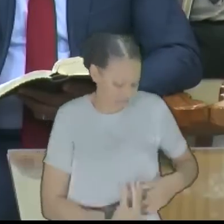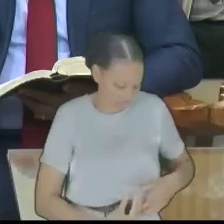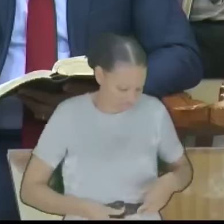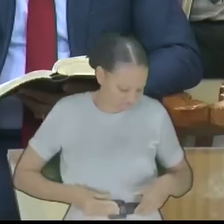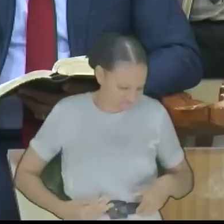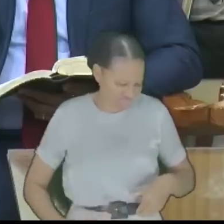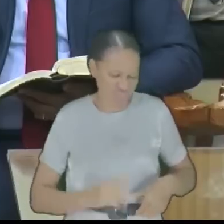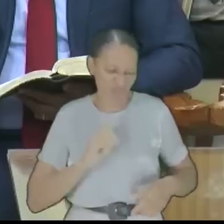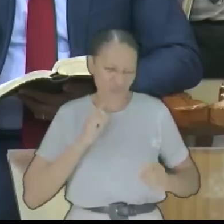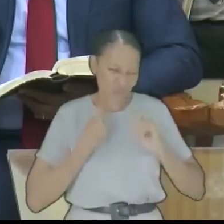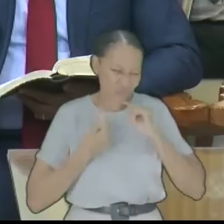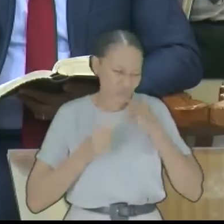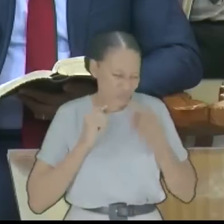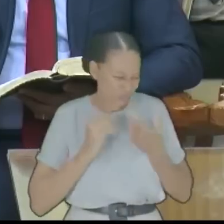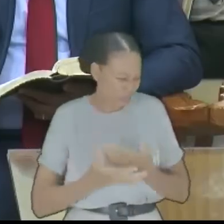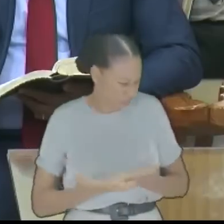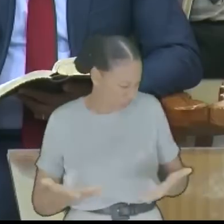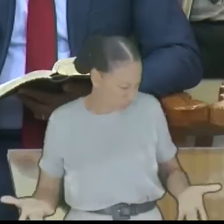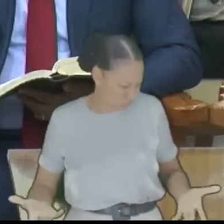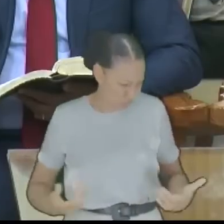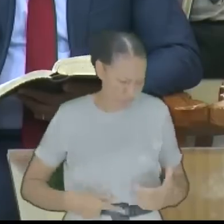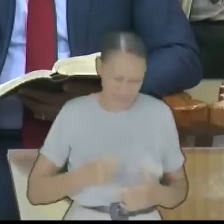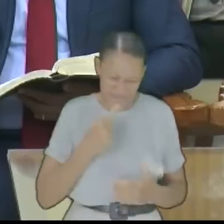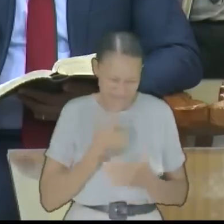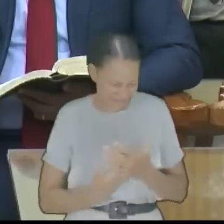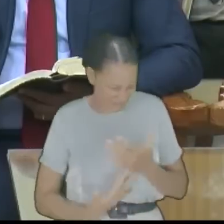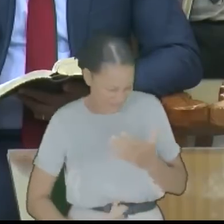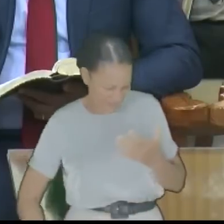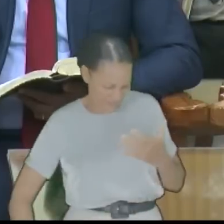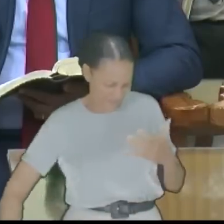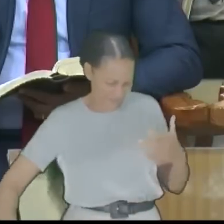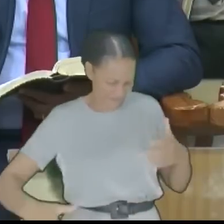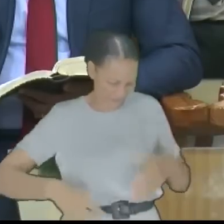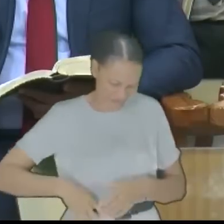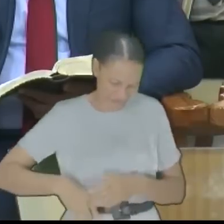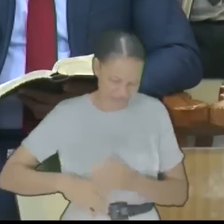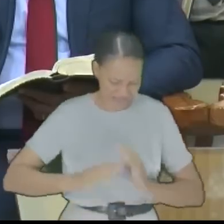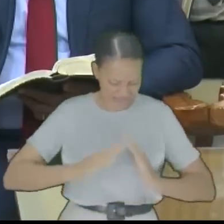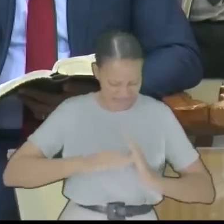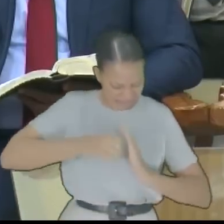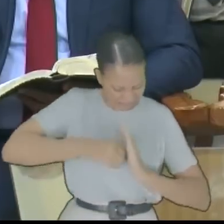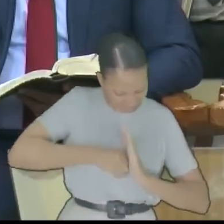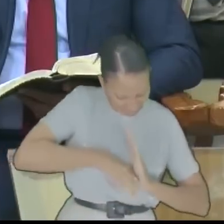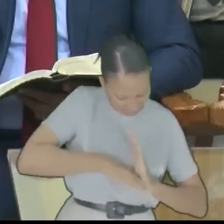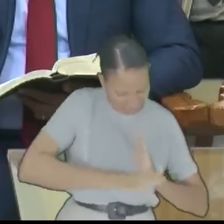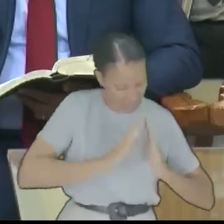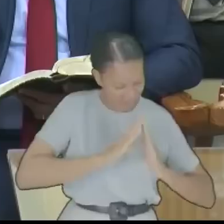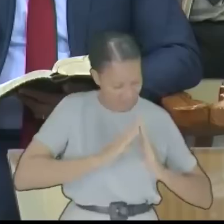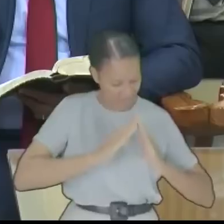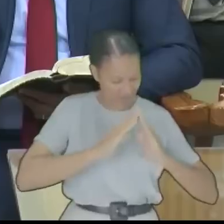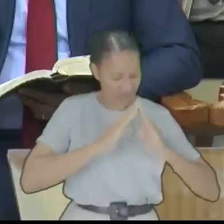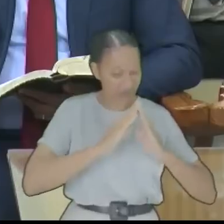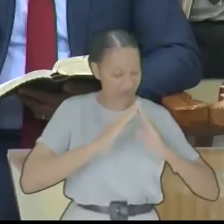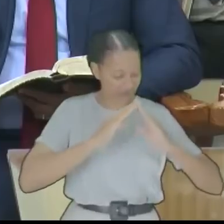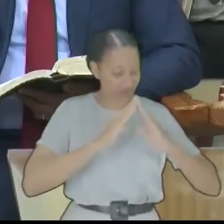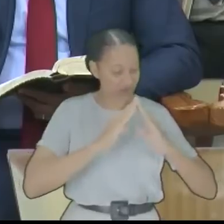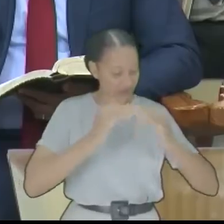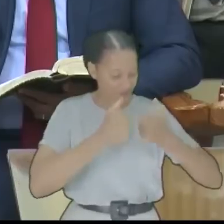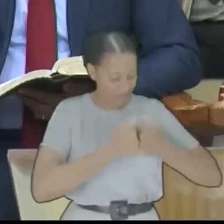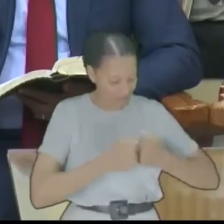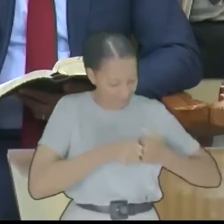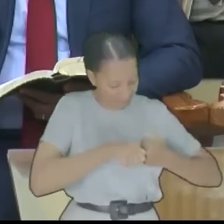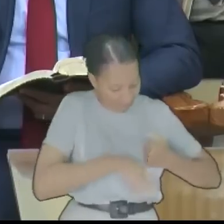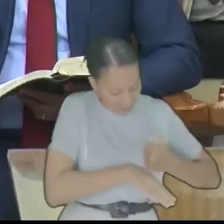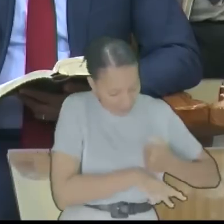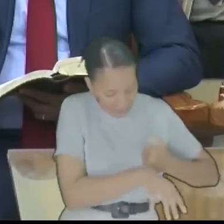tripas sujas, o resto do sangue, descia de uma canaleta do templo, caía no ribeiro de